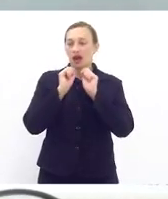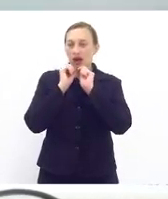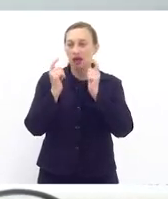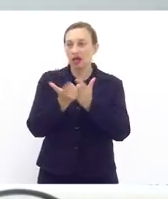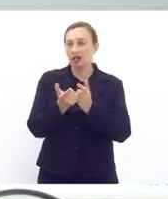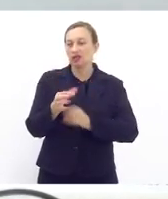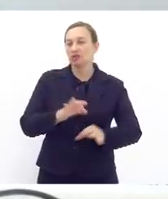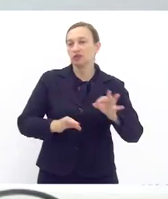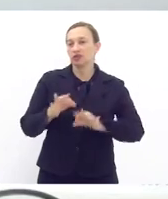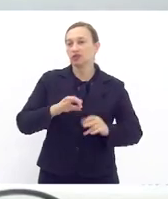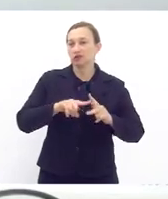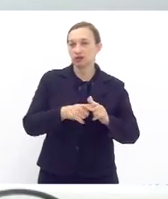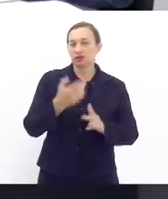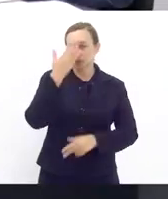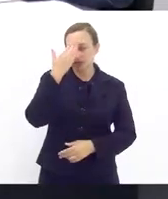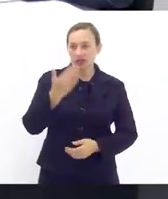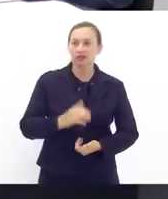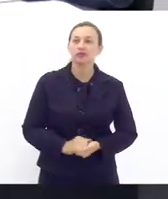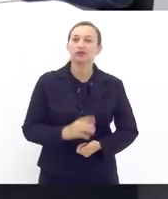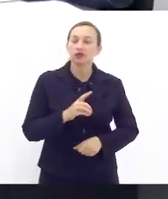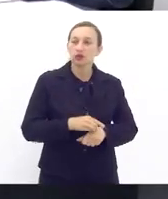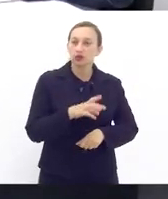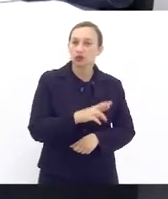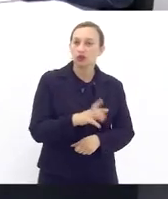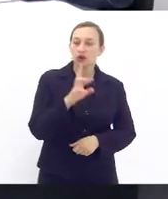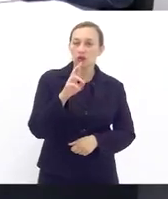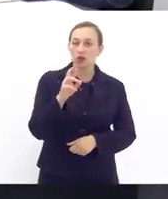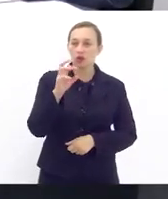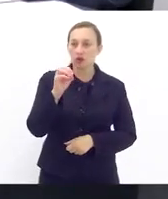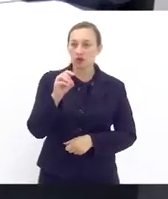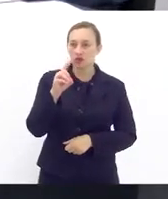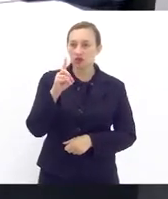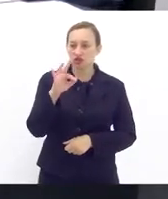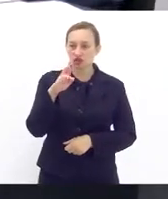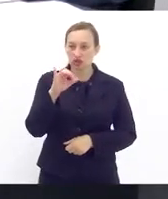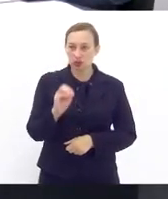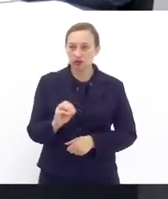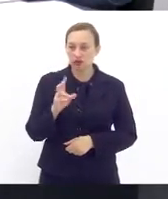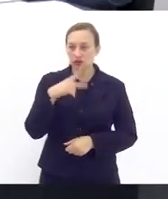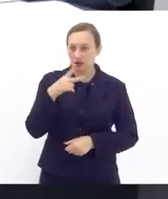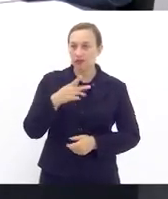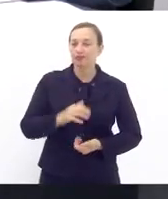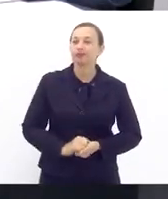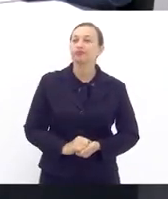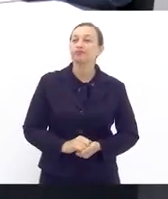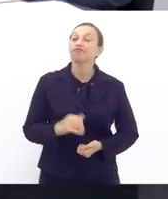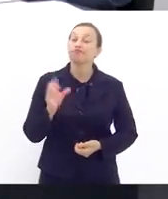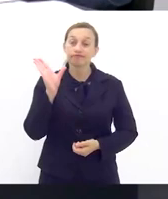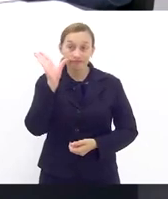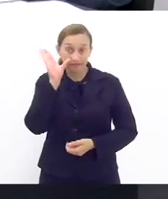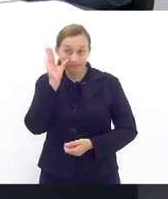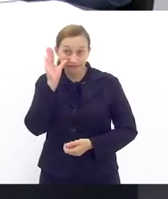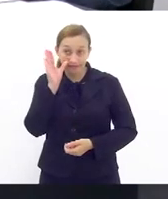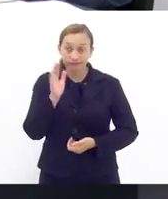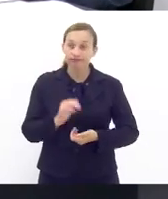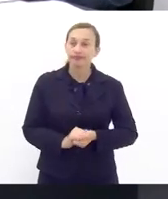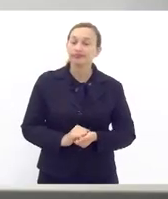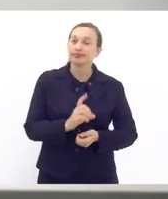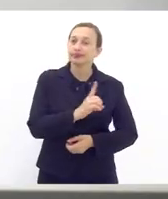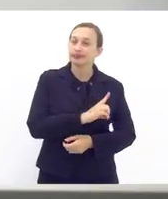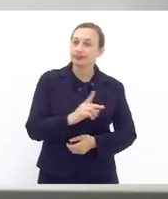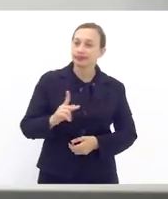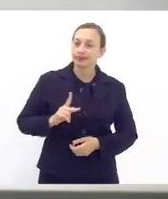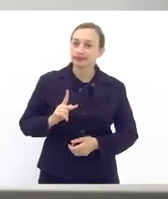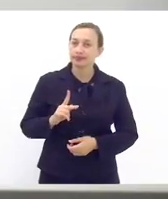com esses ajustes Muito obrigado Deixa eu aproveitar e fazer uma observação seria interessante que a